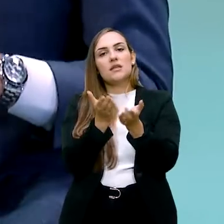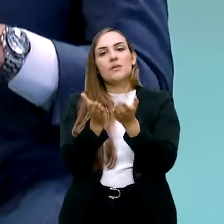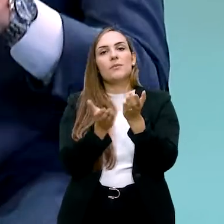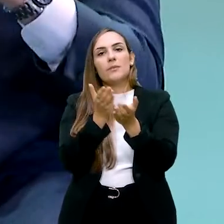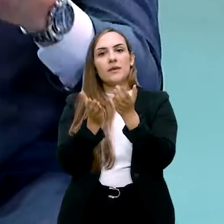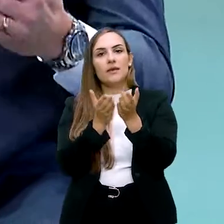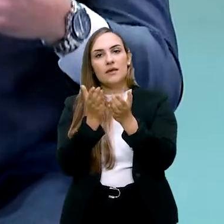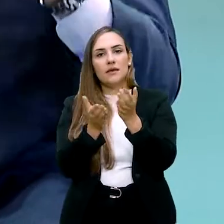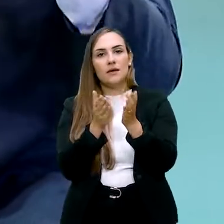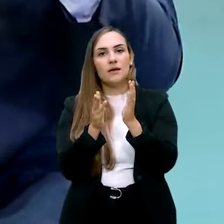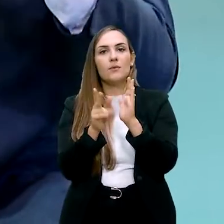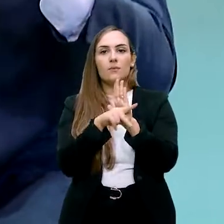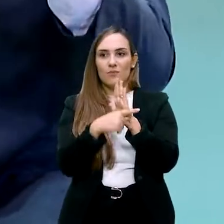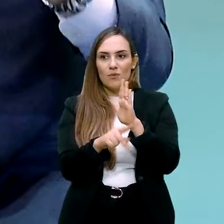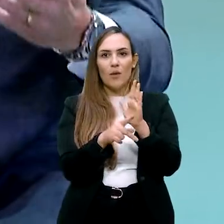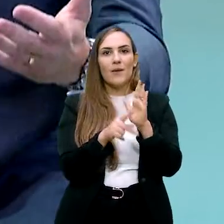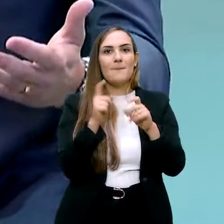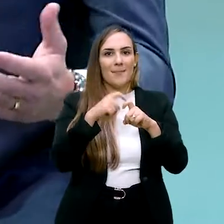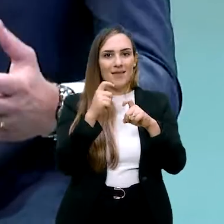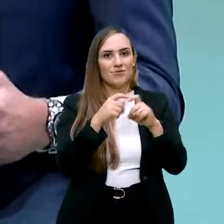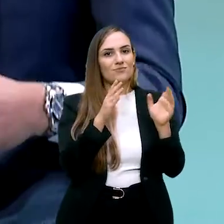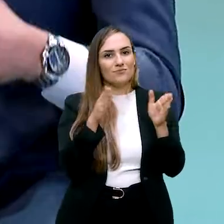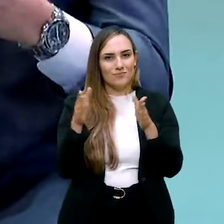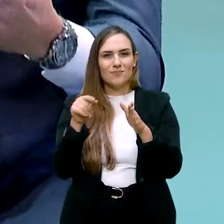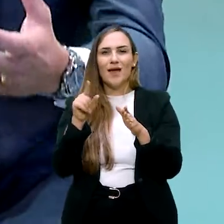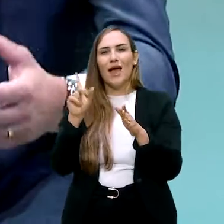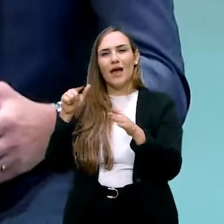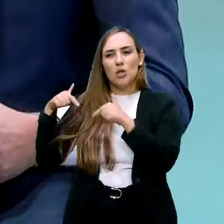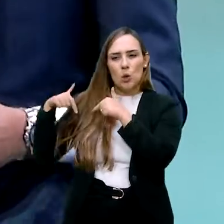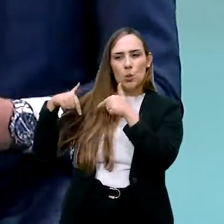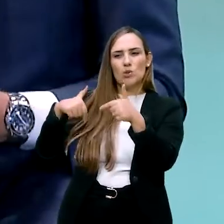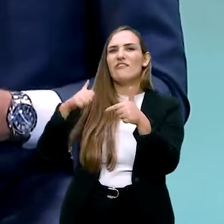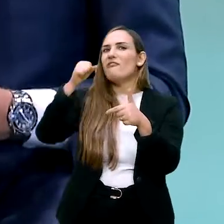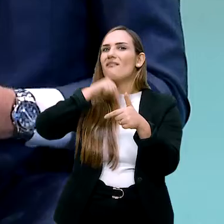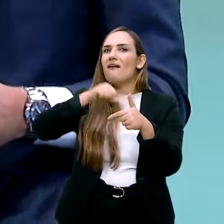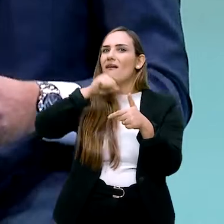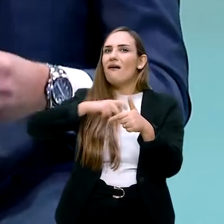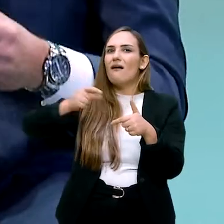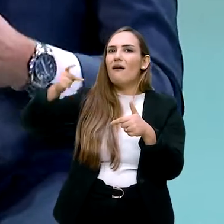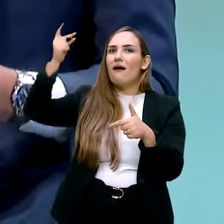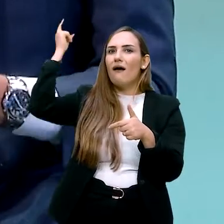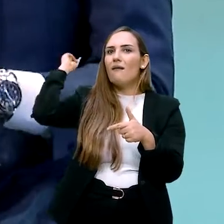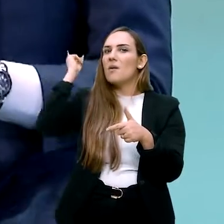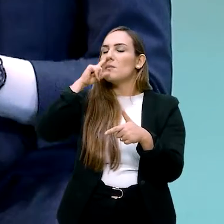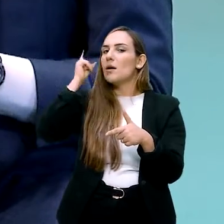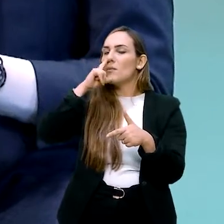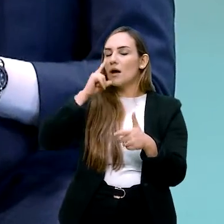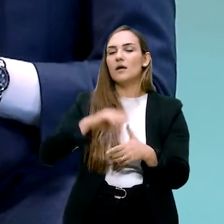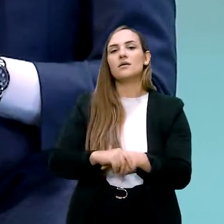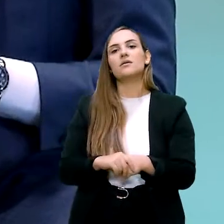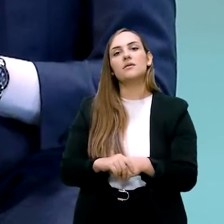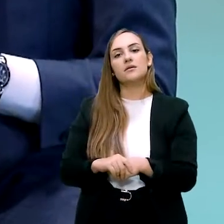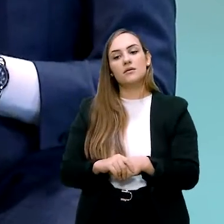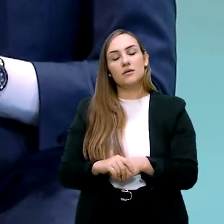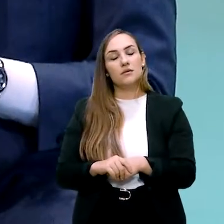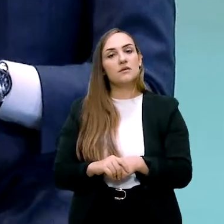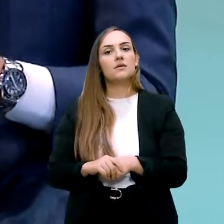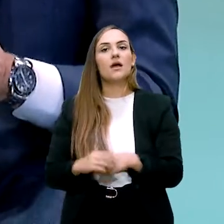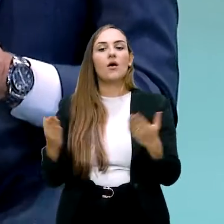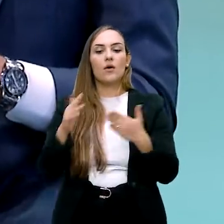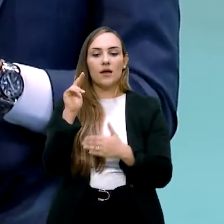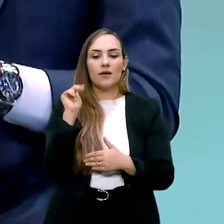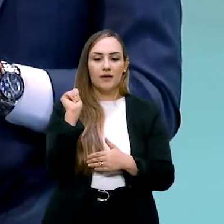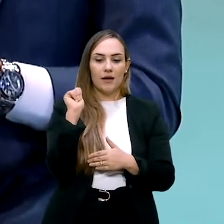seriadas. Era um pleito já antigo das mães, né, e dos representantes desses grupos, e a